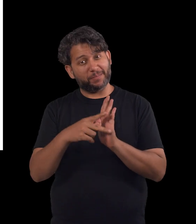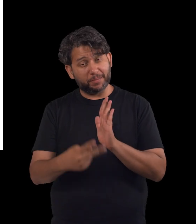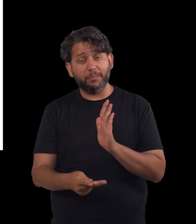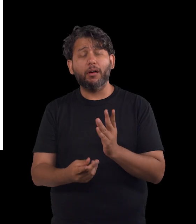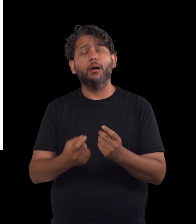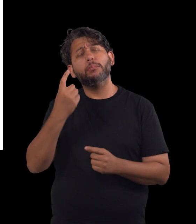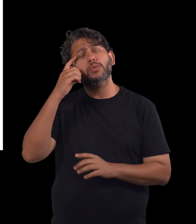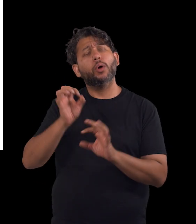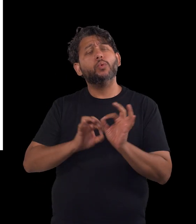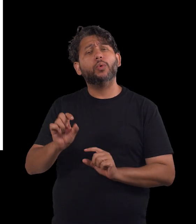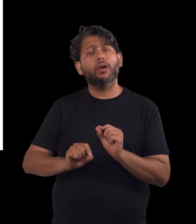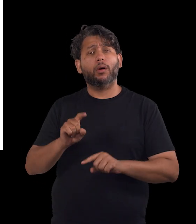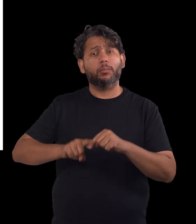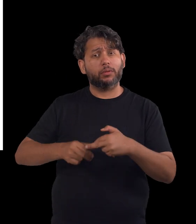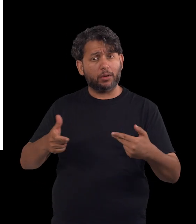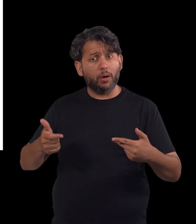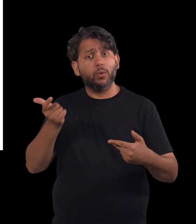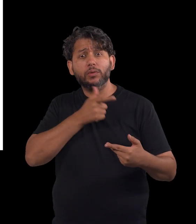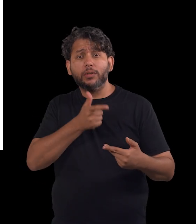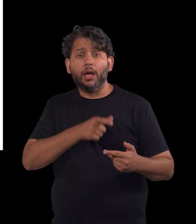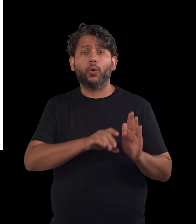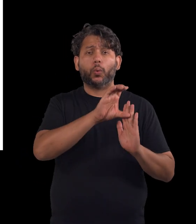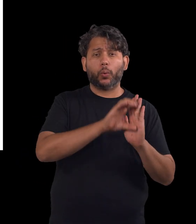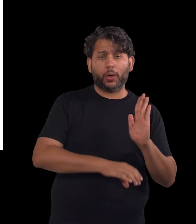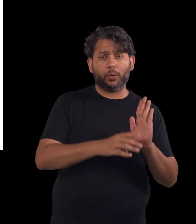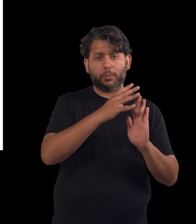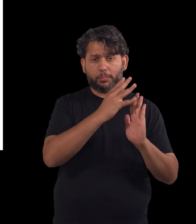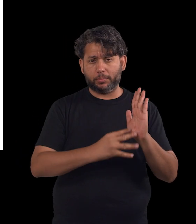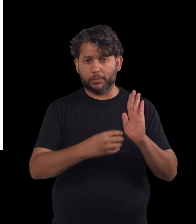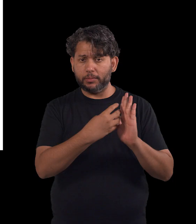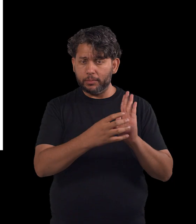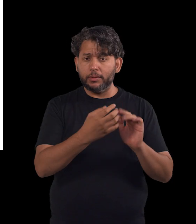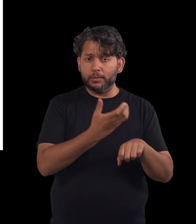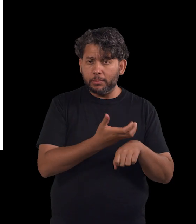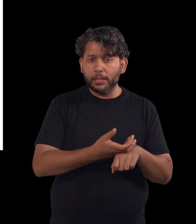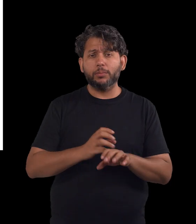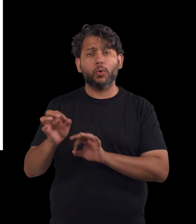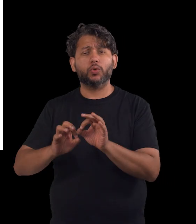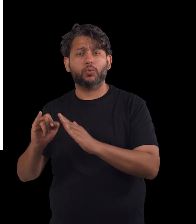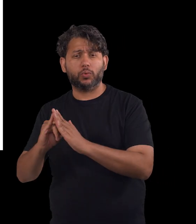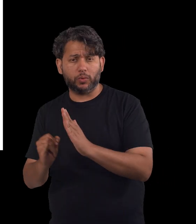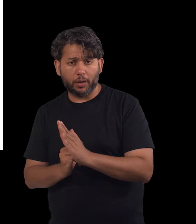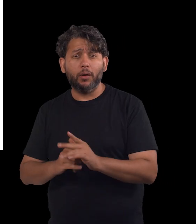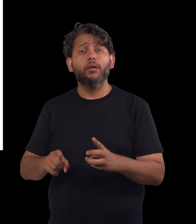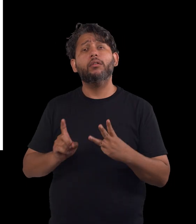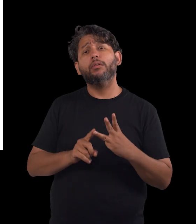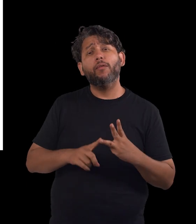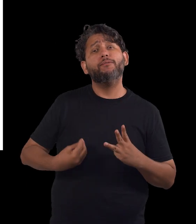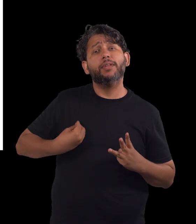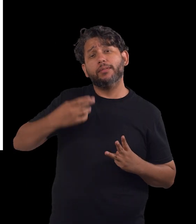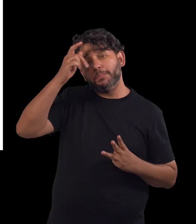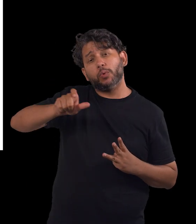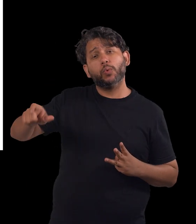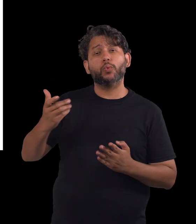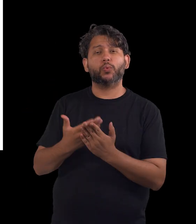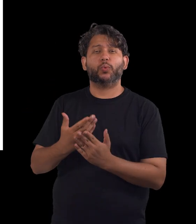Cultural, foi concebido como um recurso articulador entre currículo, projetos institucionais e a vida